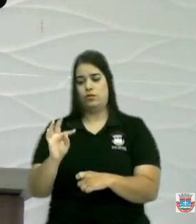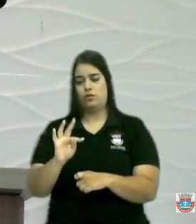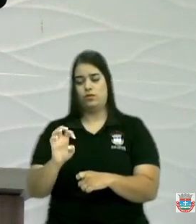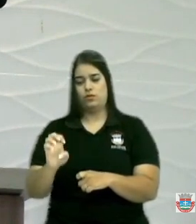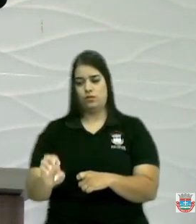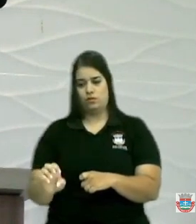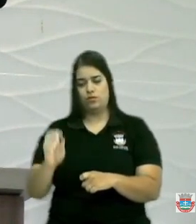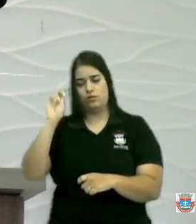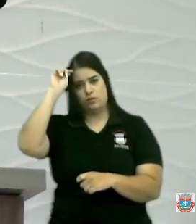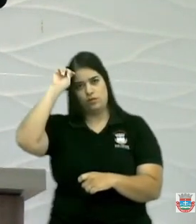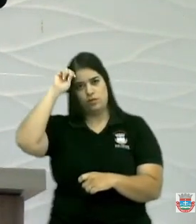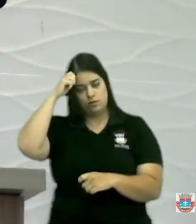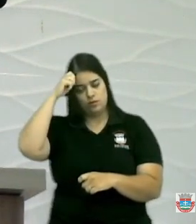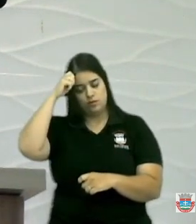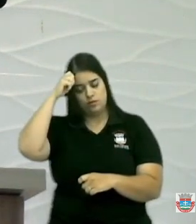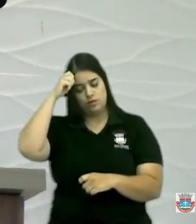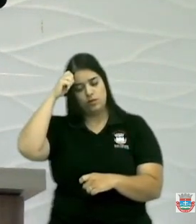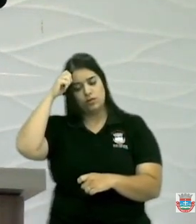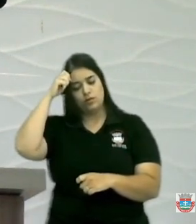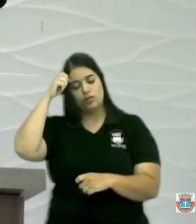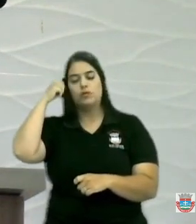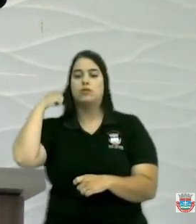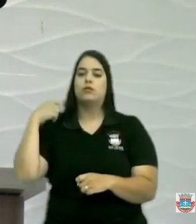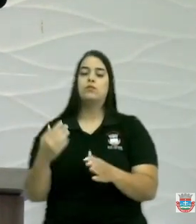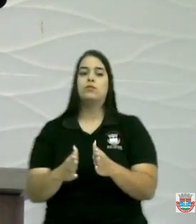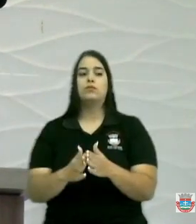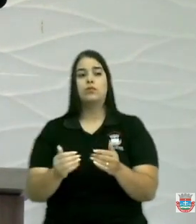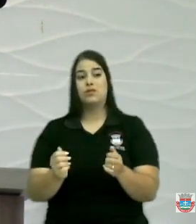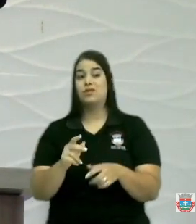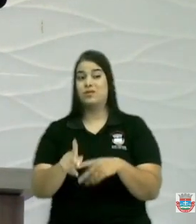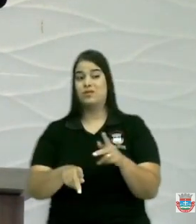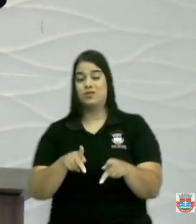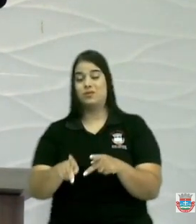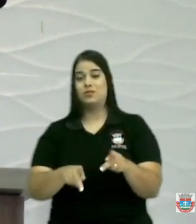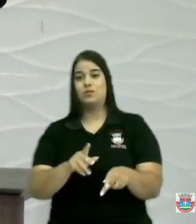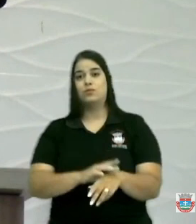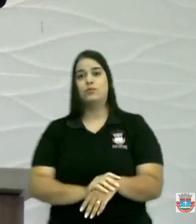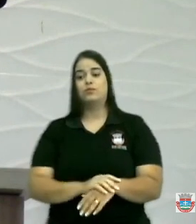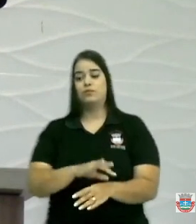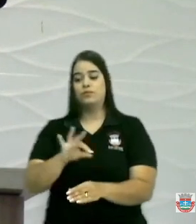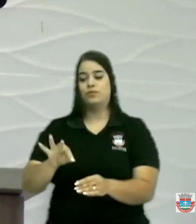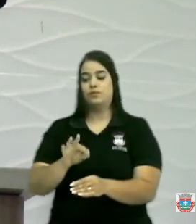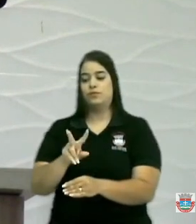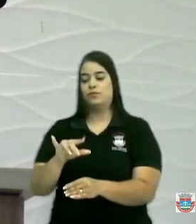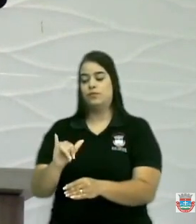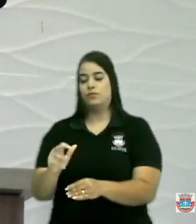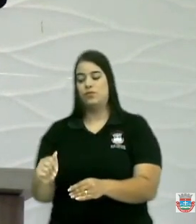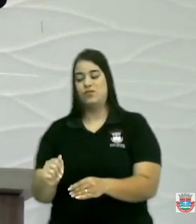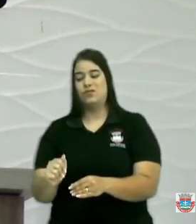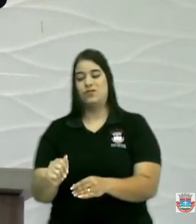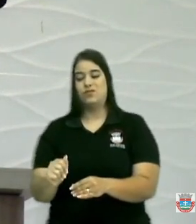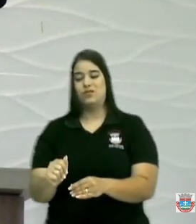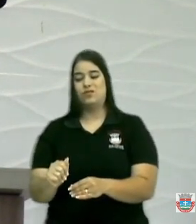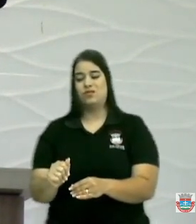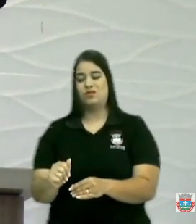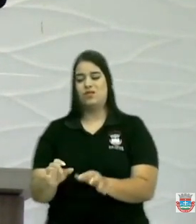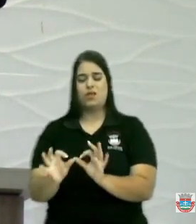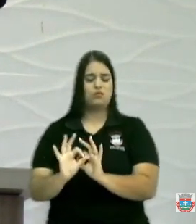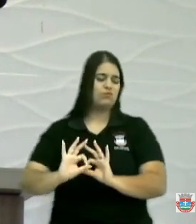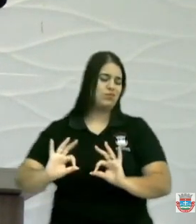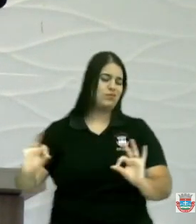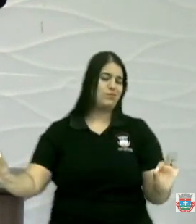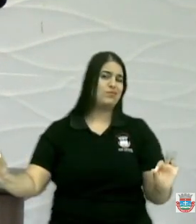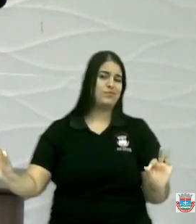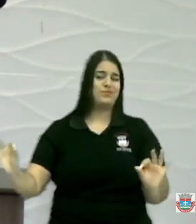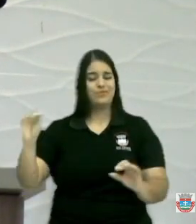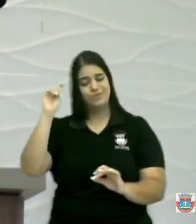indicação é pertinente porque é pedido daquela população. Espírito Santo fica um pouco distante, né, do